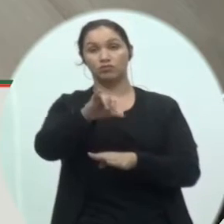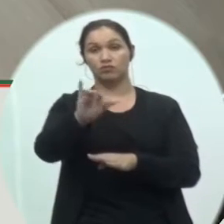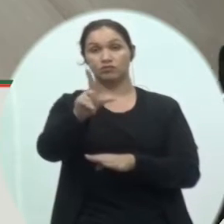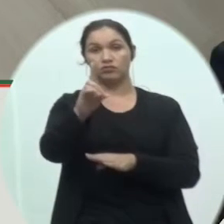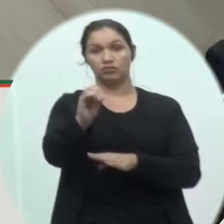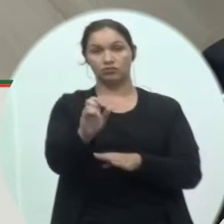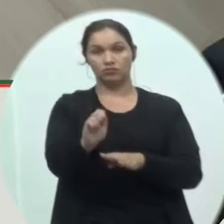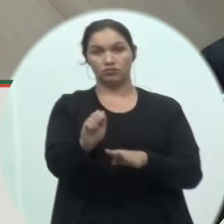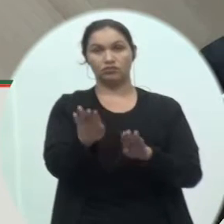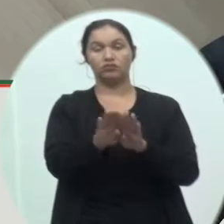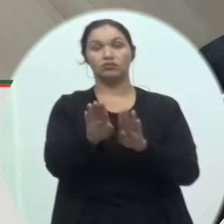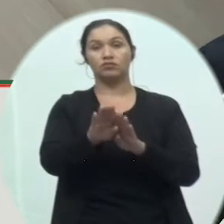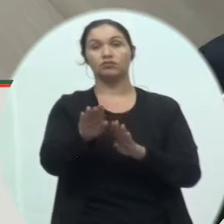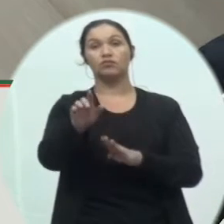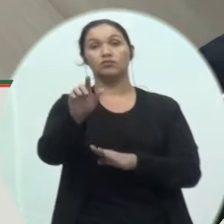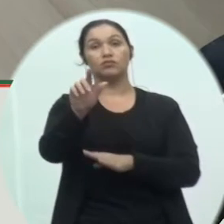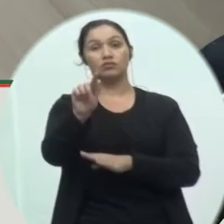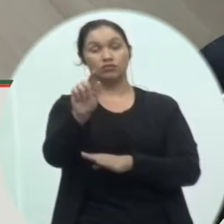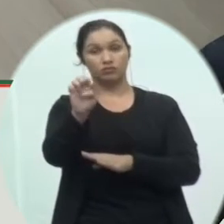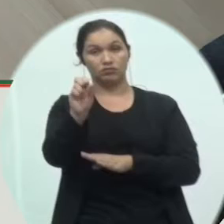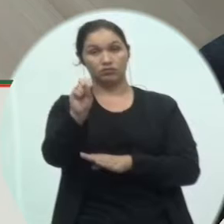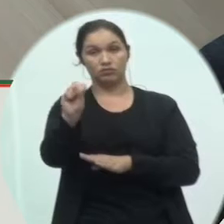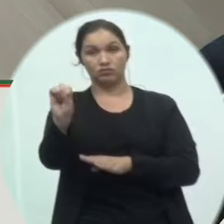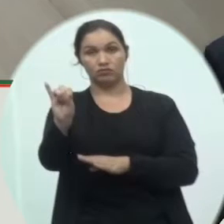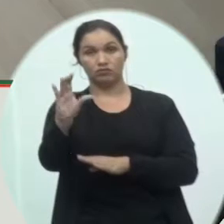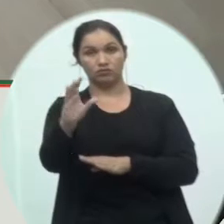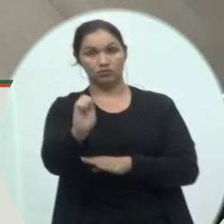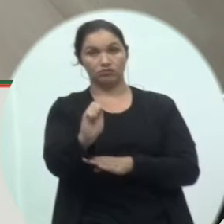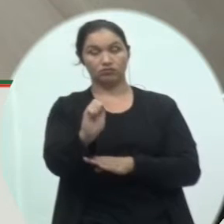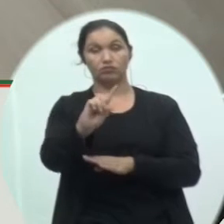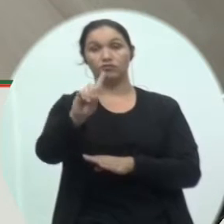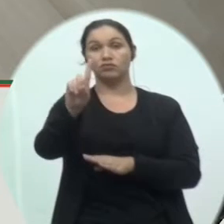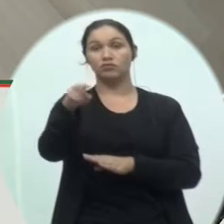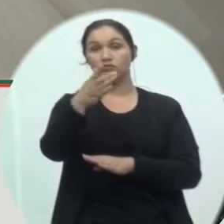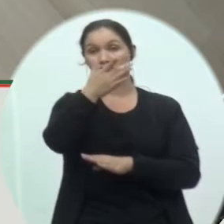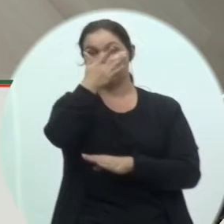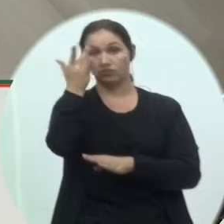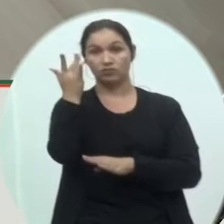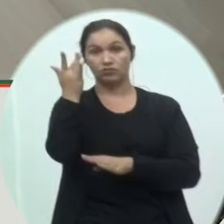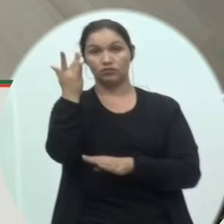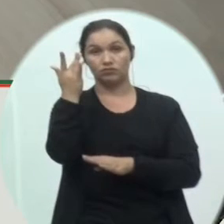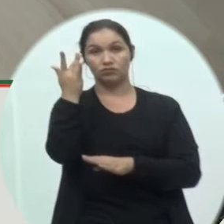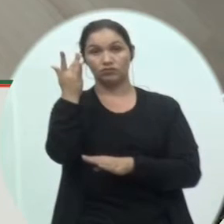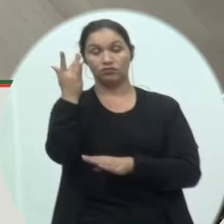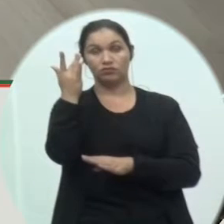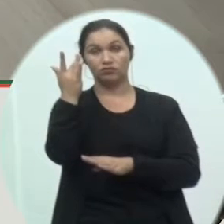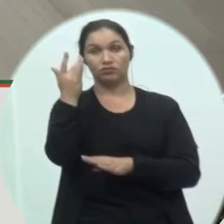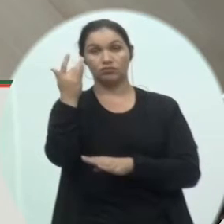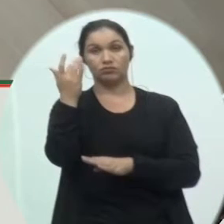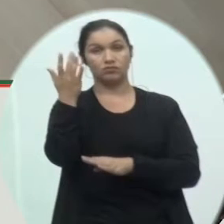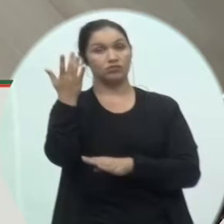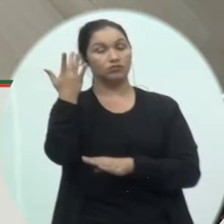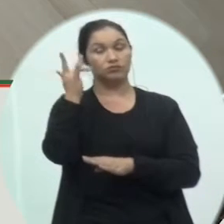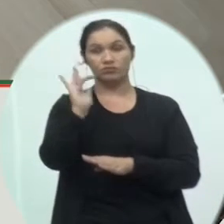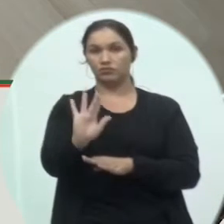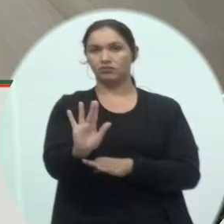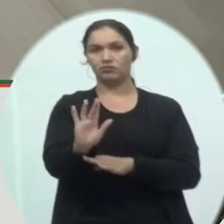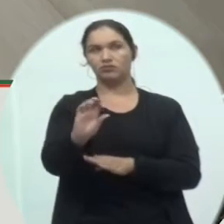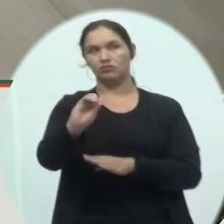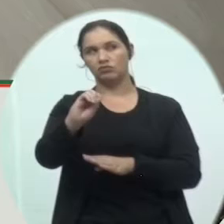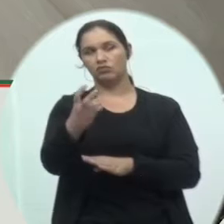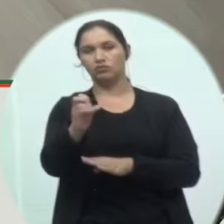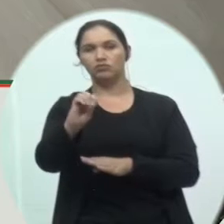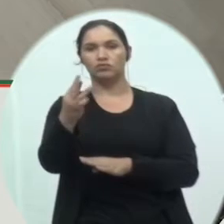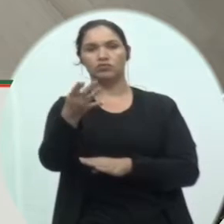Jéssica e Valda Braglia, e cujas outras duas ou três pessoas cujos nomes não nos recordamos.